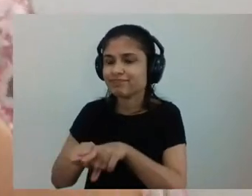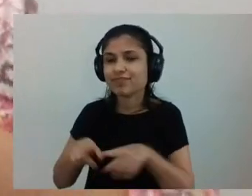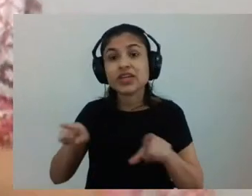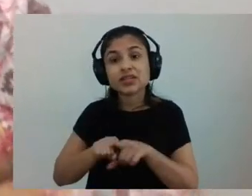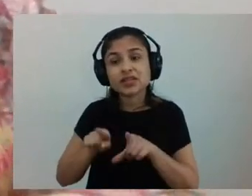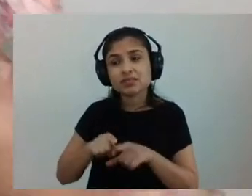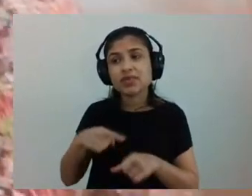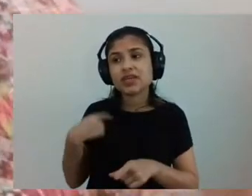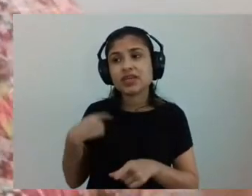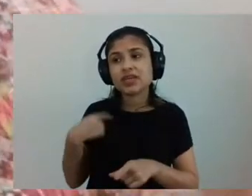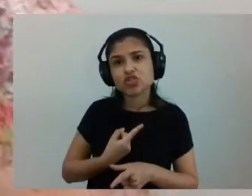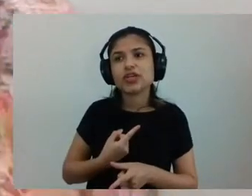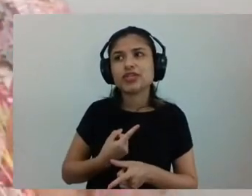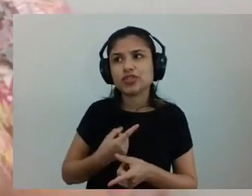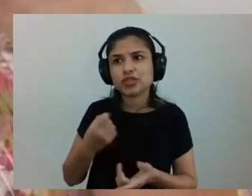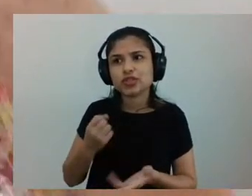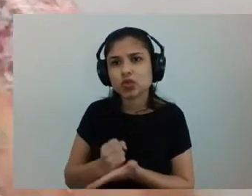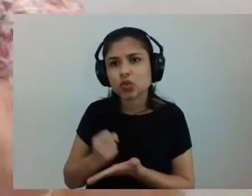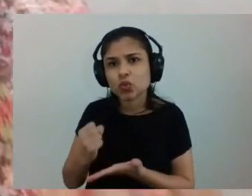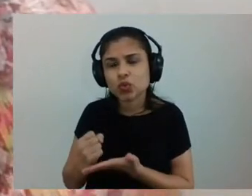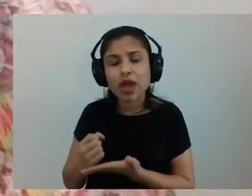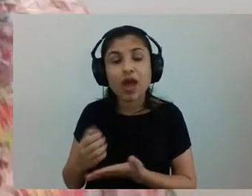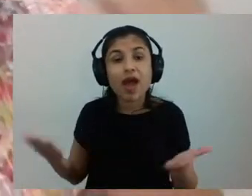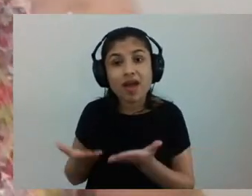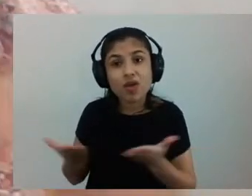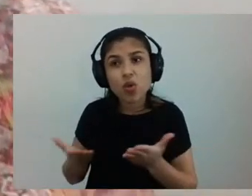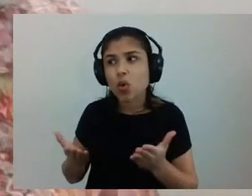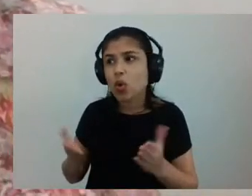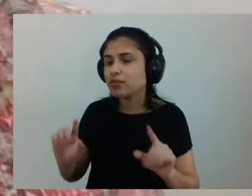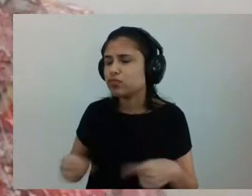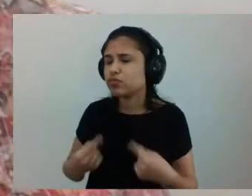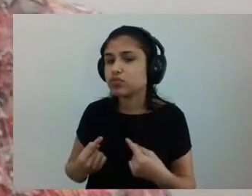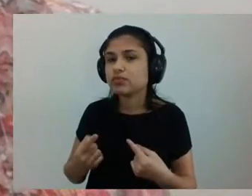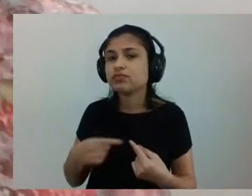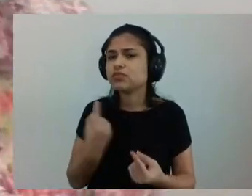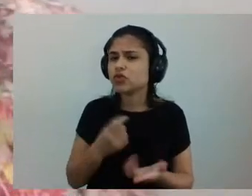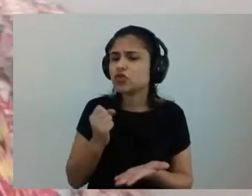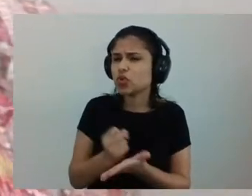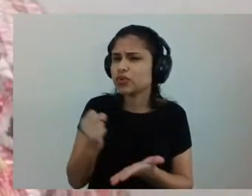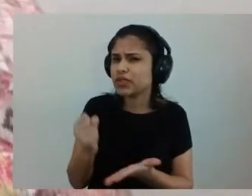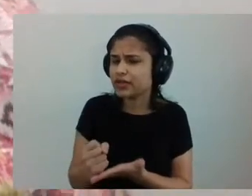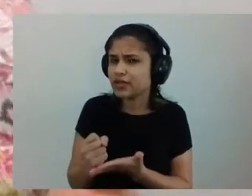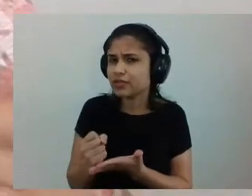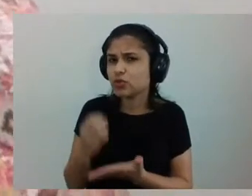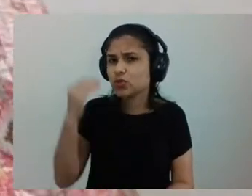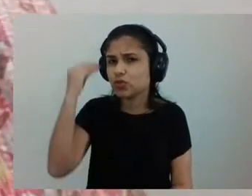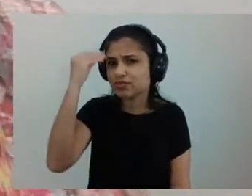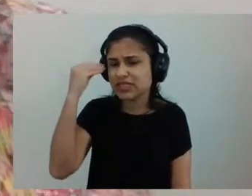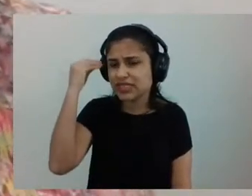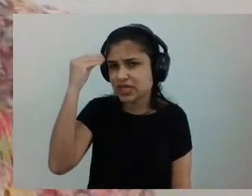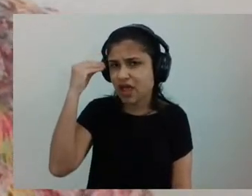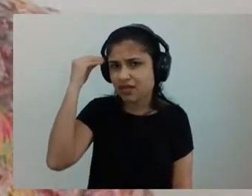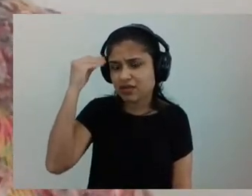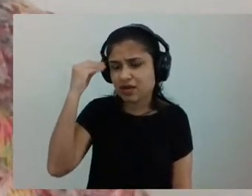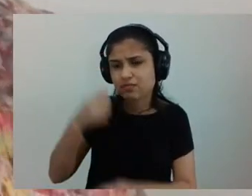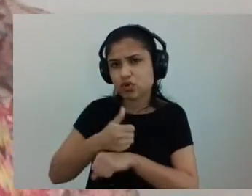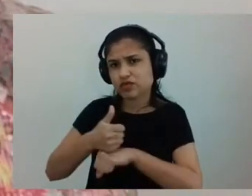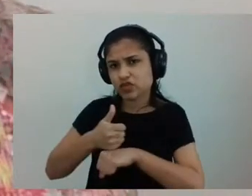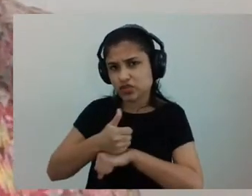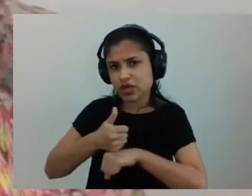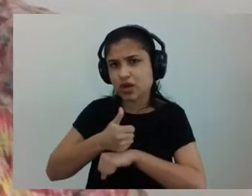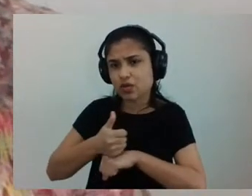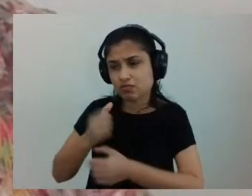nesse desafio tão grande de servidor, nós contratamos um psiquiatra. Agora eu passo aqui a